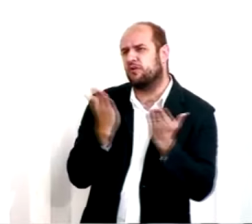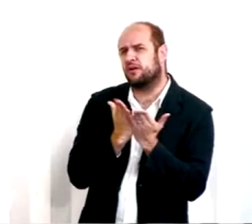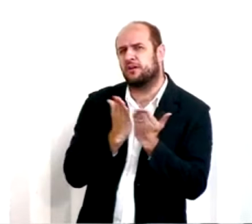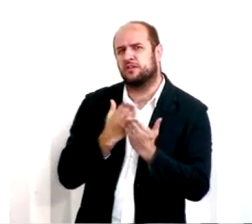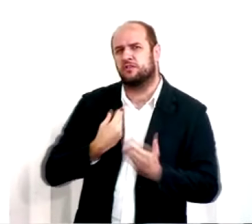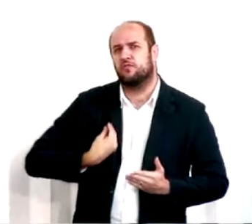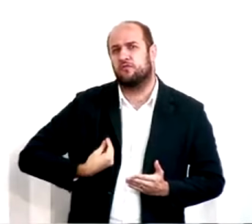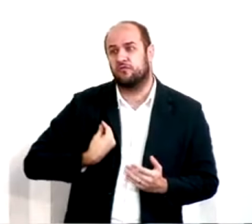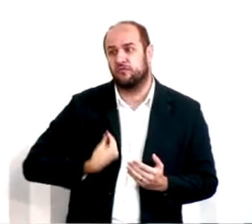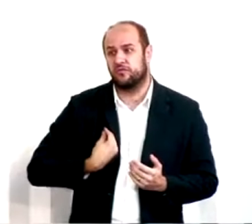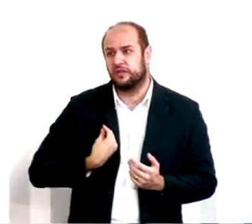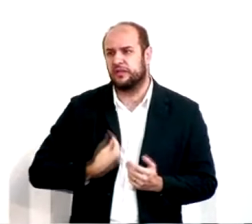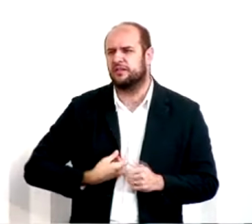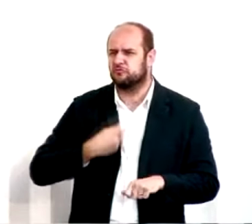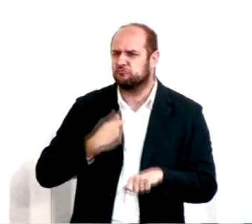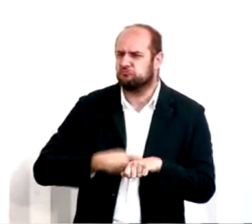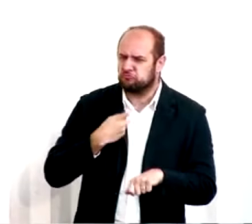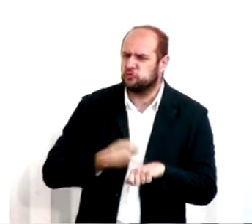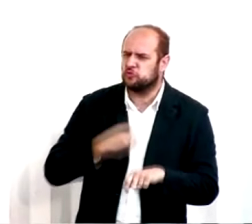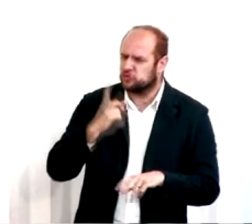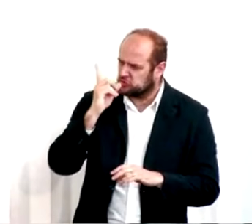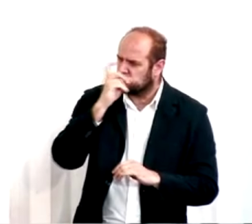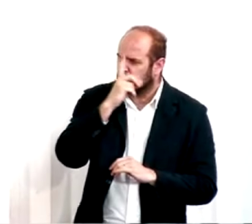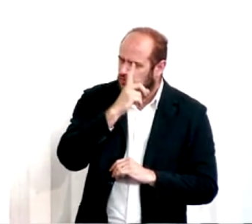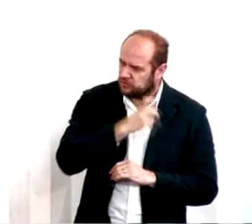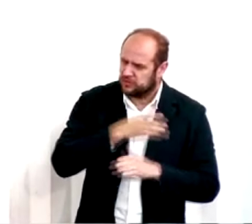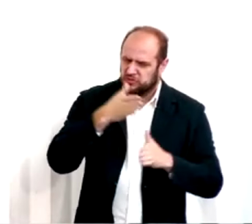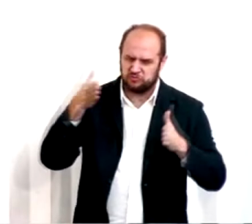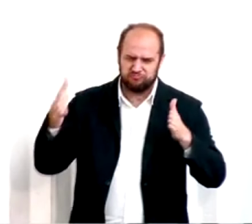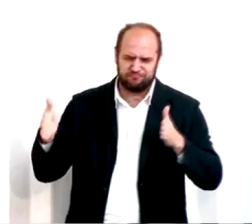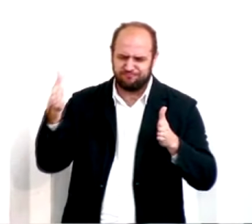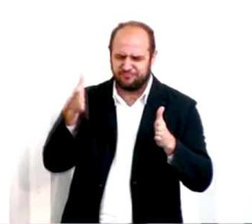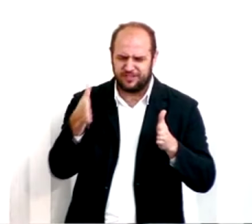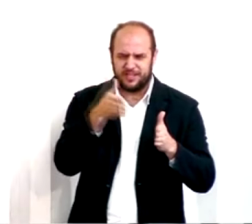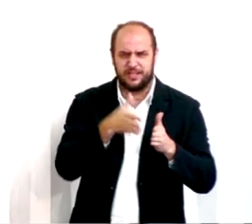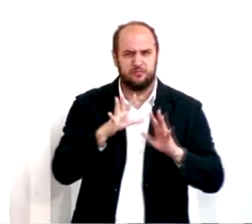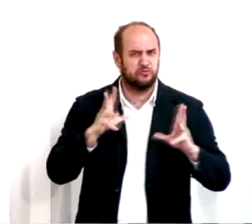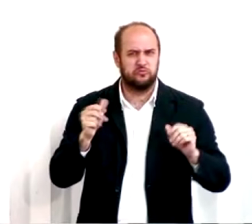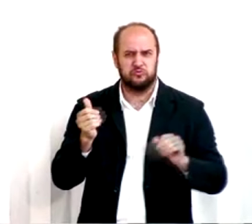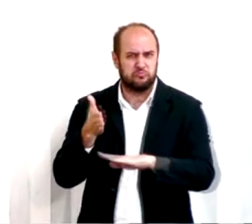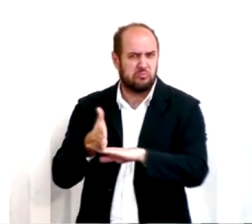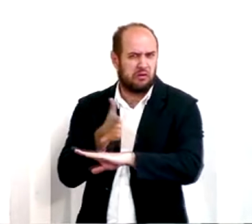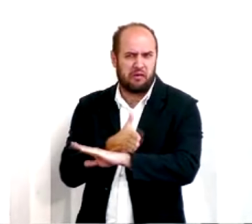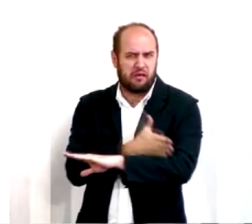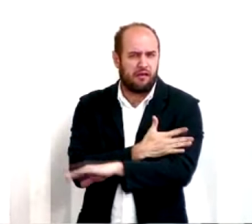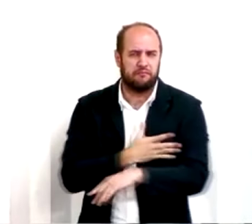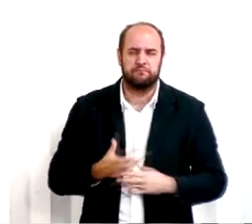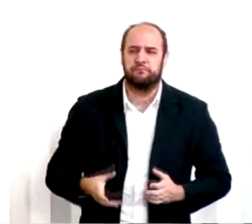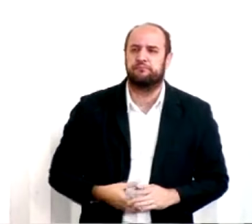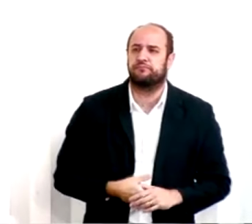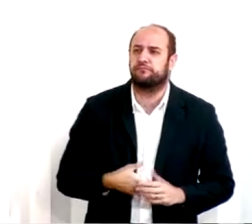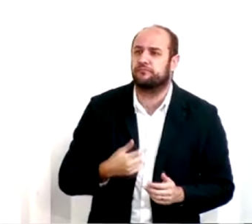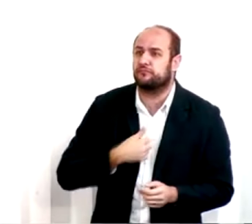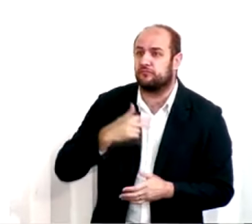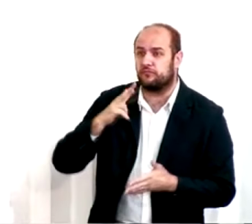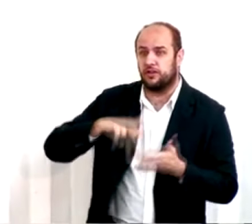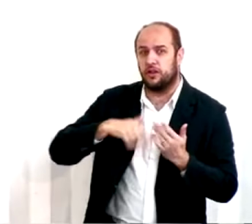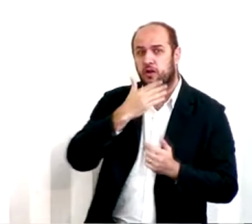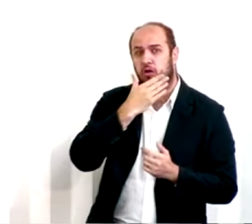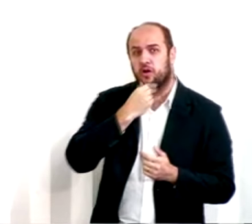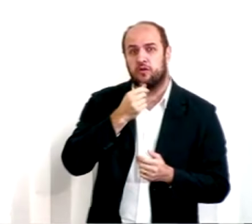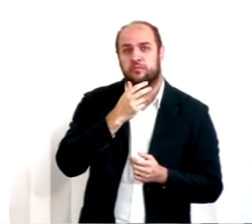a duras penas em todos os tempos para serem cristãos mesmo e eu li o